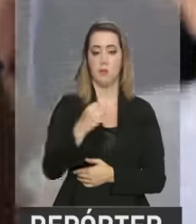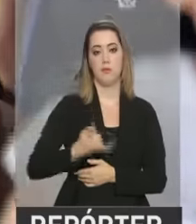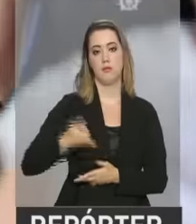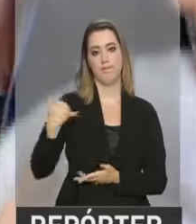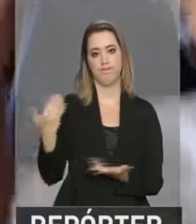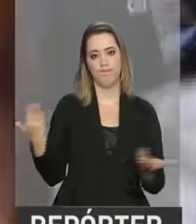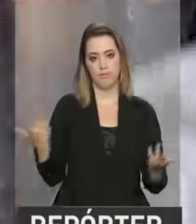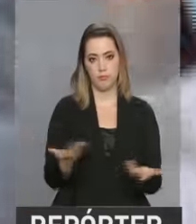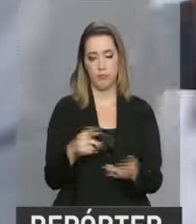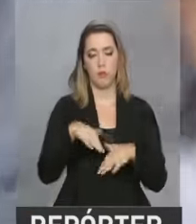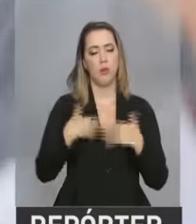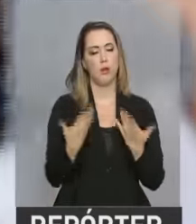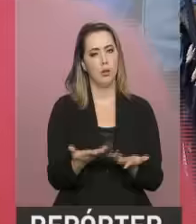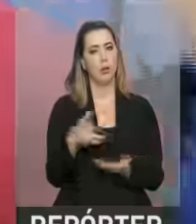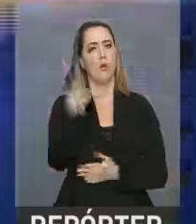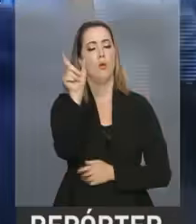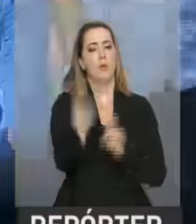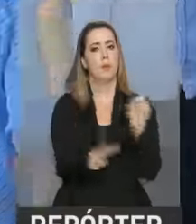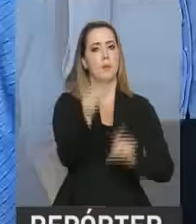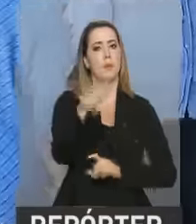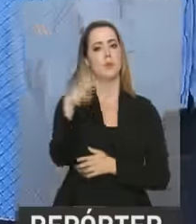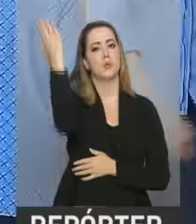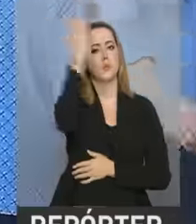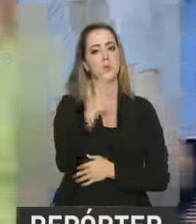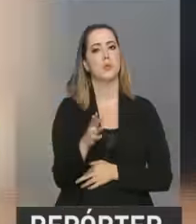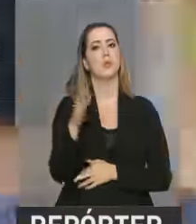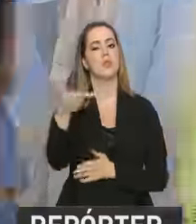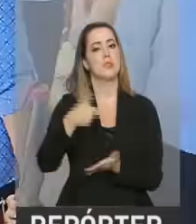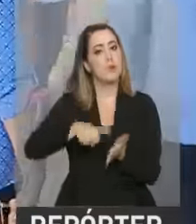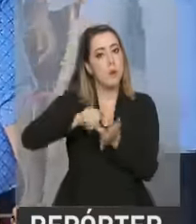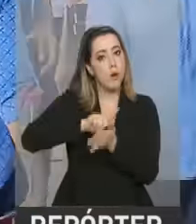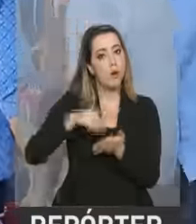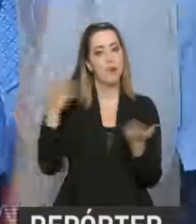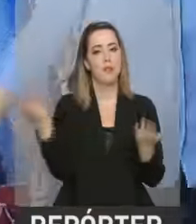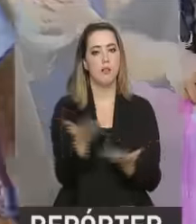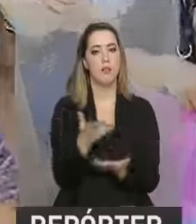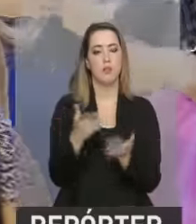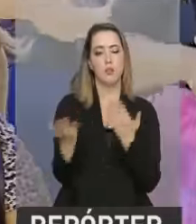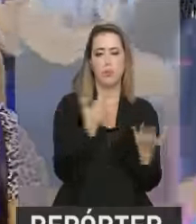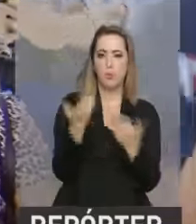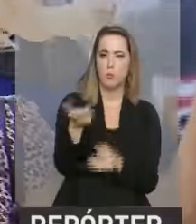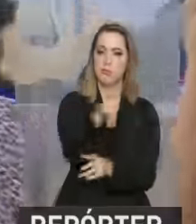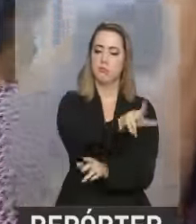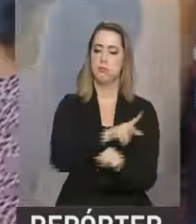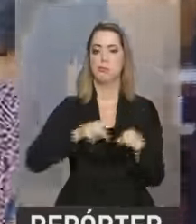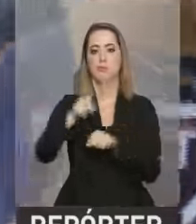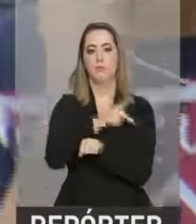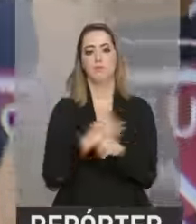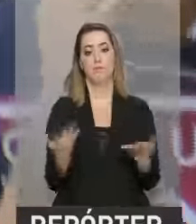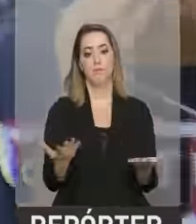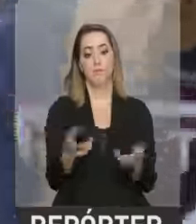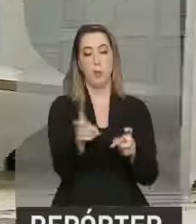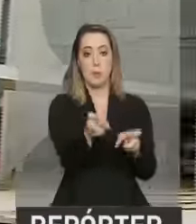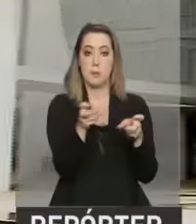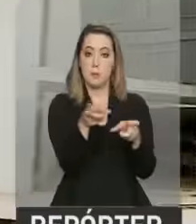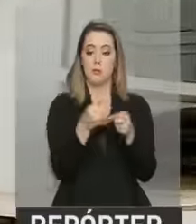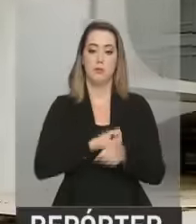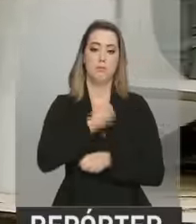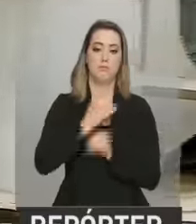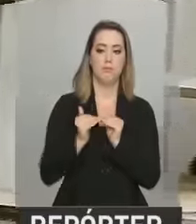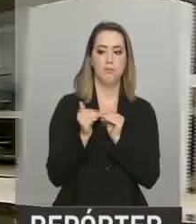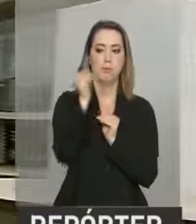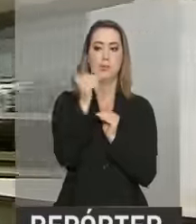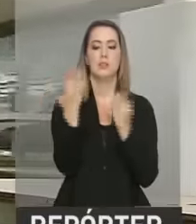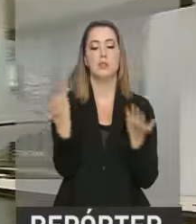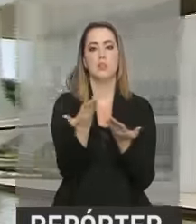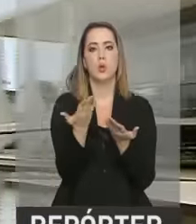aposenta cedo em relação ao mundo, com a média que varia de 53 a 58 anos. Com a estimativa de vida maior, o governo